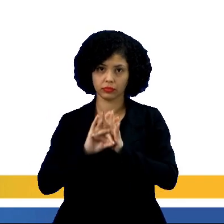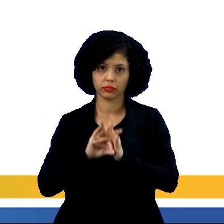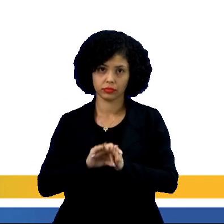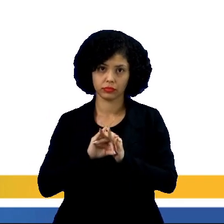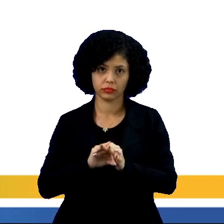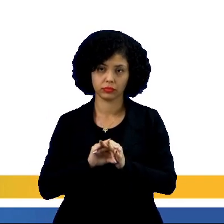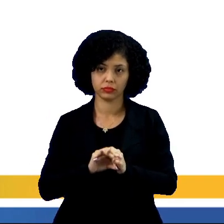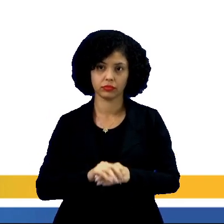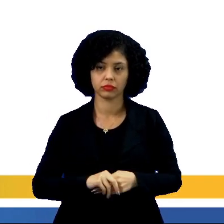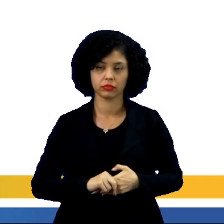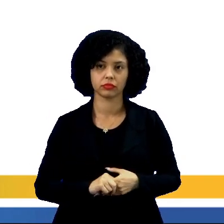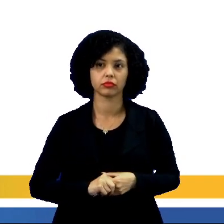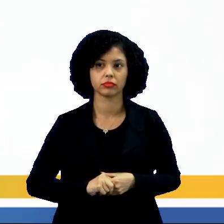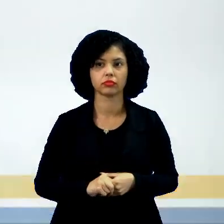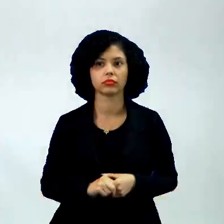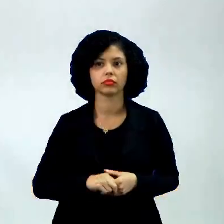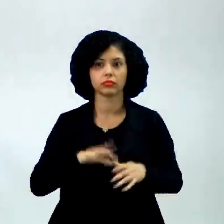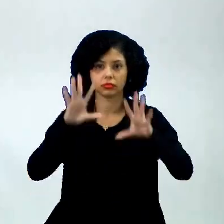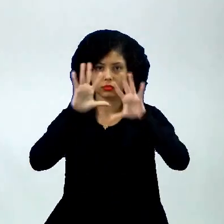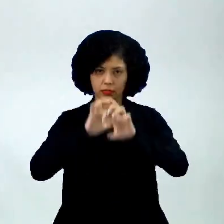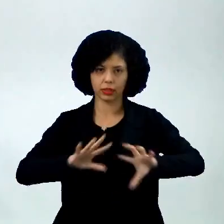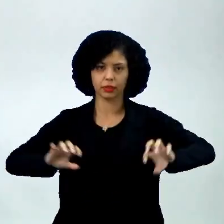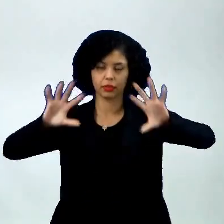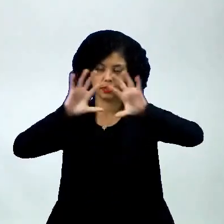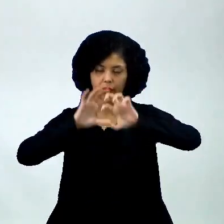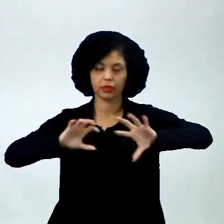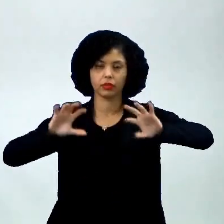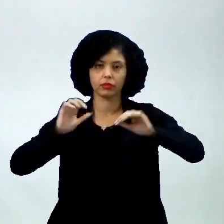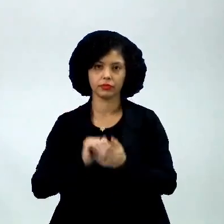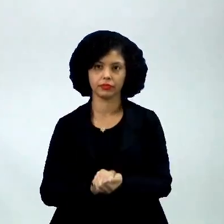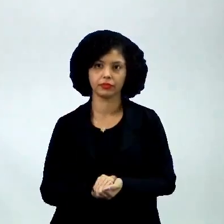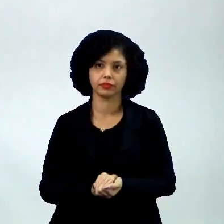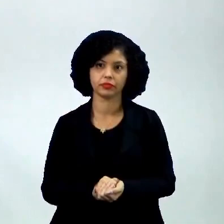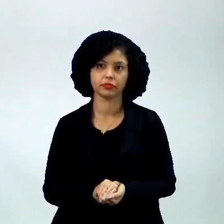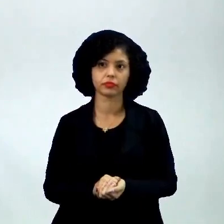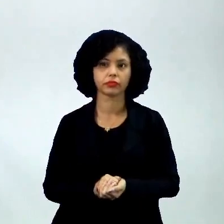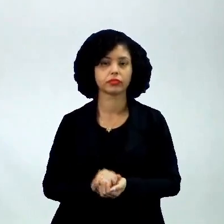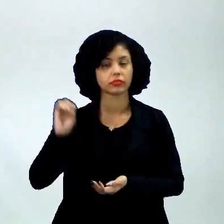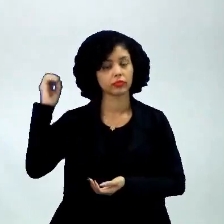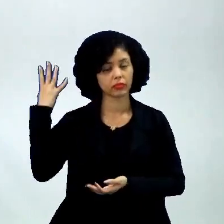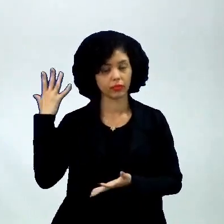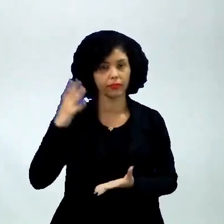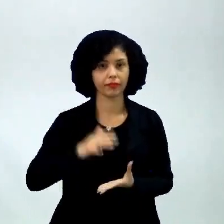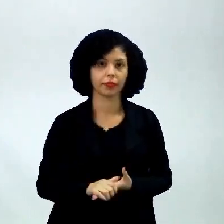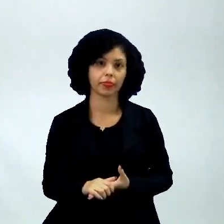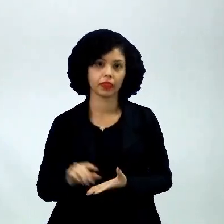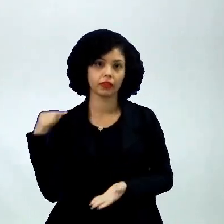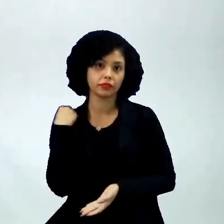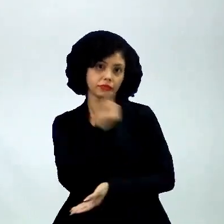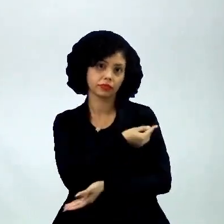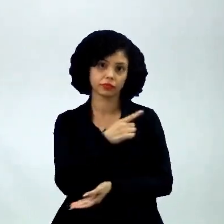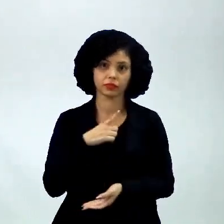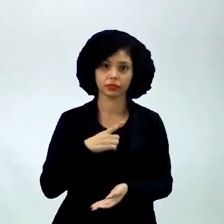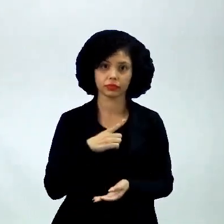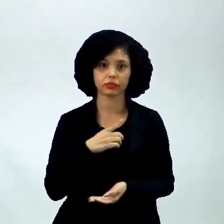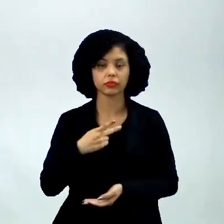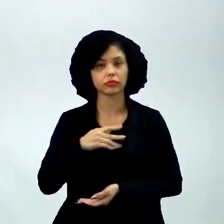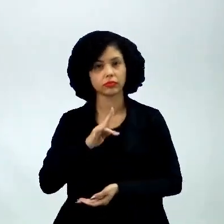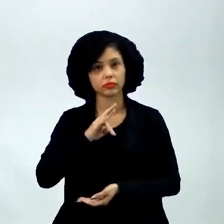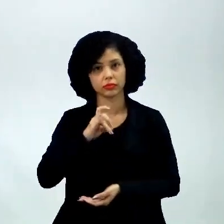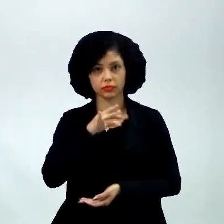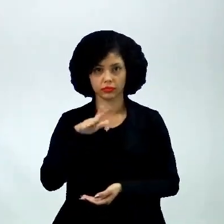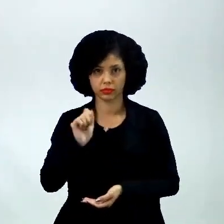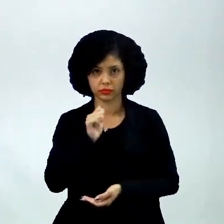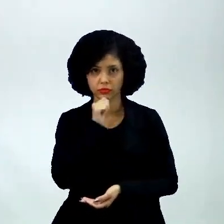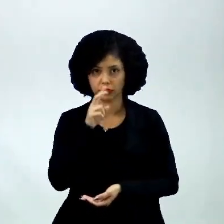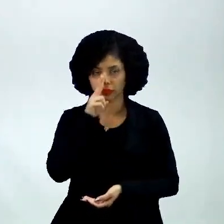seja, para que essa evaporação, né, essa evapotranspiração, ela ocorra, a gente tem aí a participação, né,